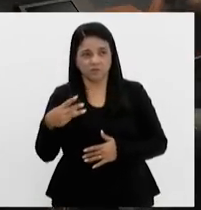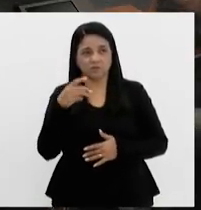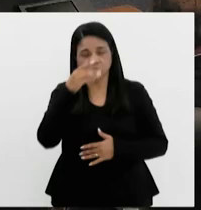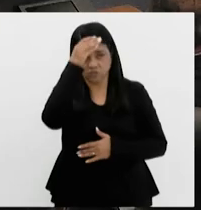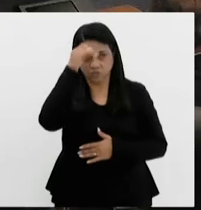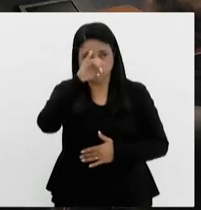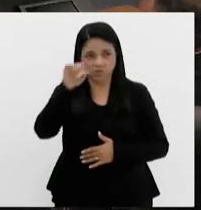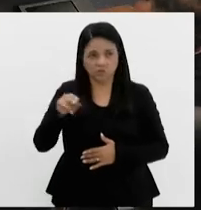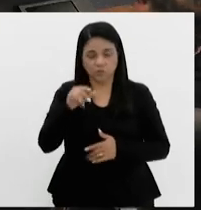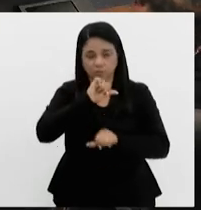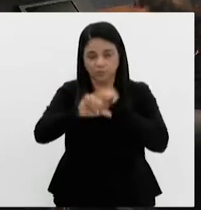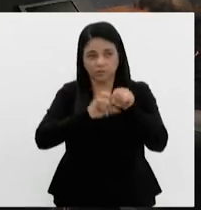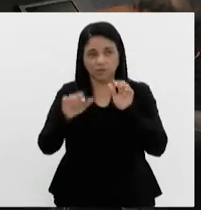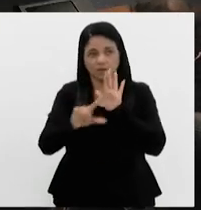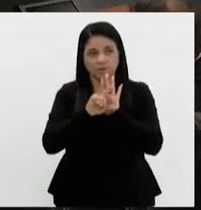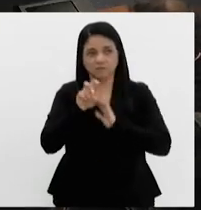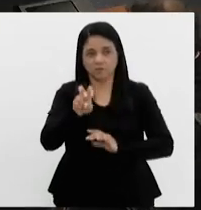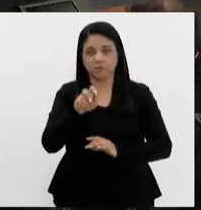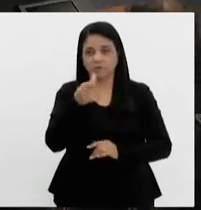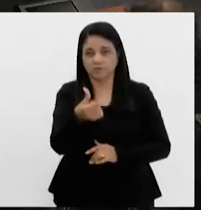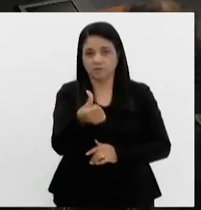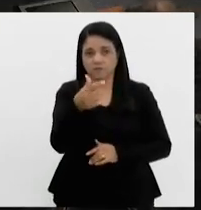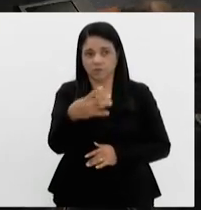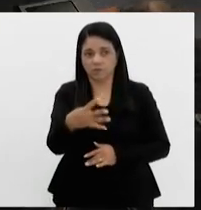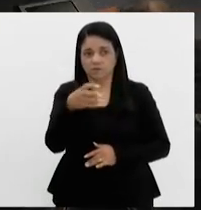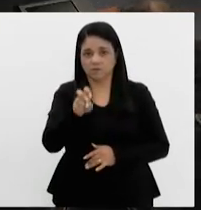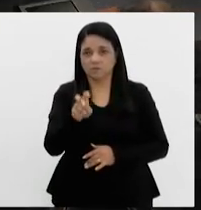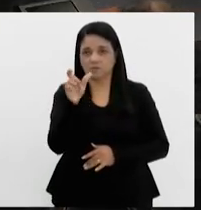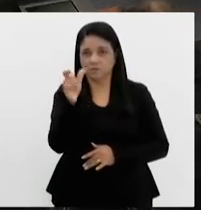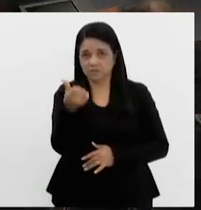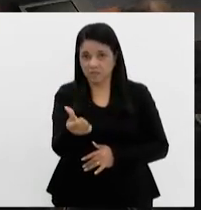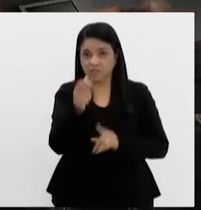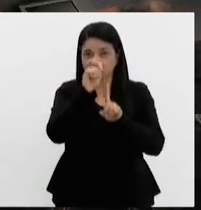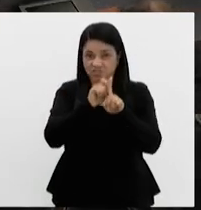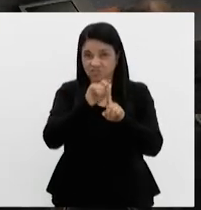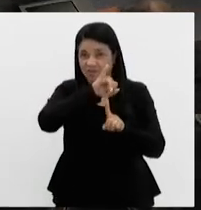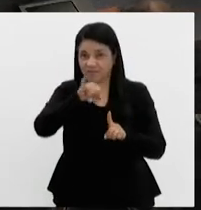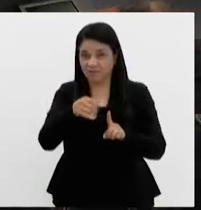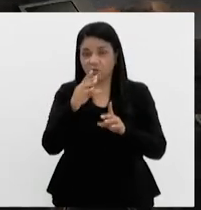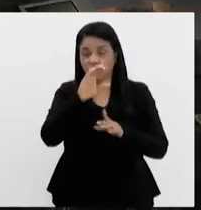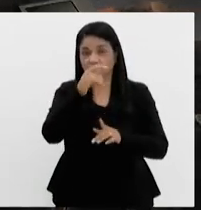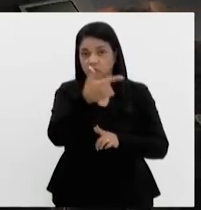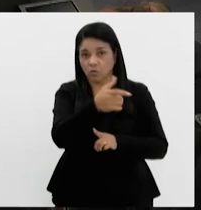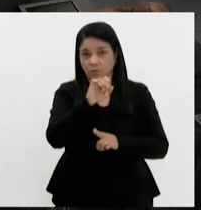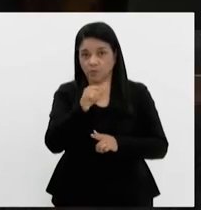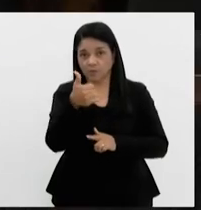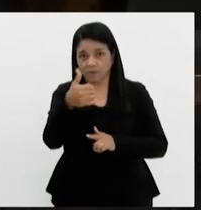altera a lei estadual 5.645, de 6 de janeiro de 2010,